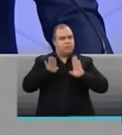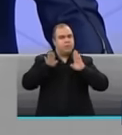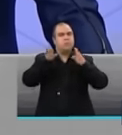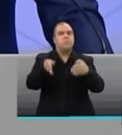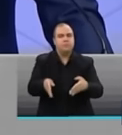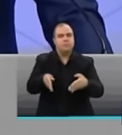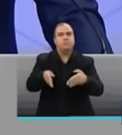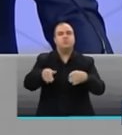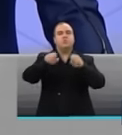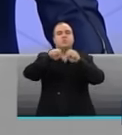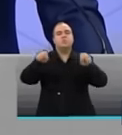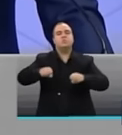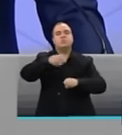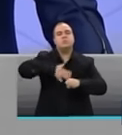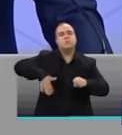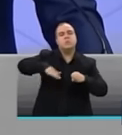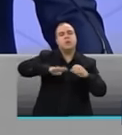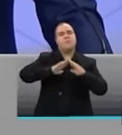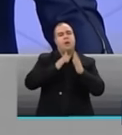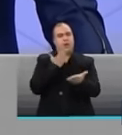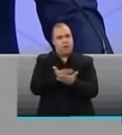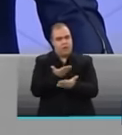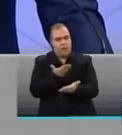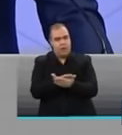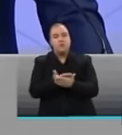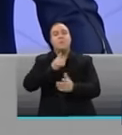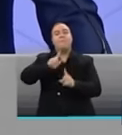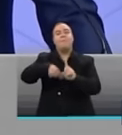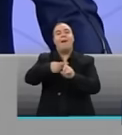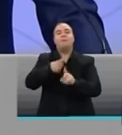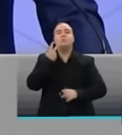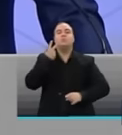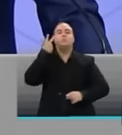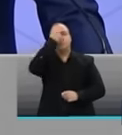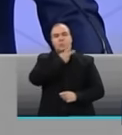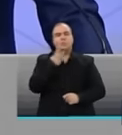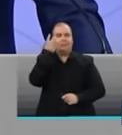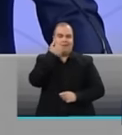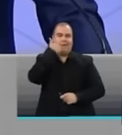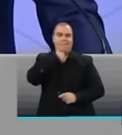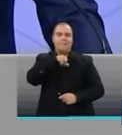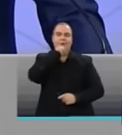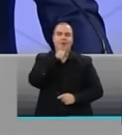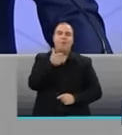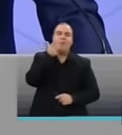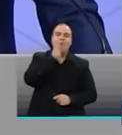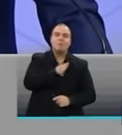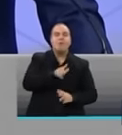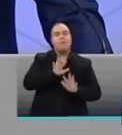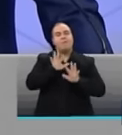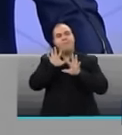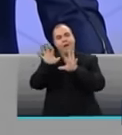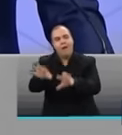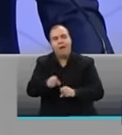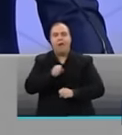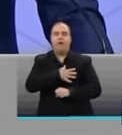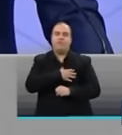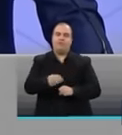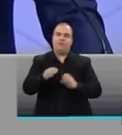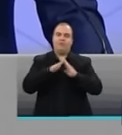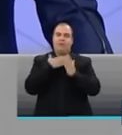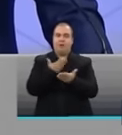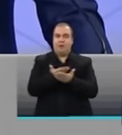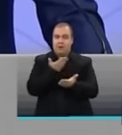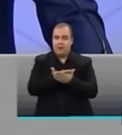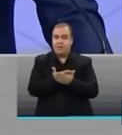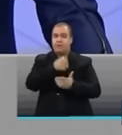um sistema nas creches de mais 2 horas a mais para as mães poderem pegar os seus filhos da creche. A alfabetização